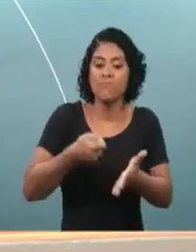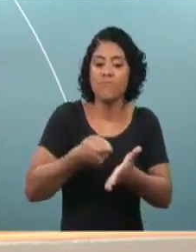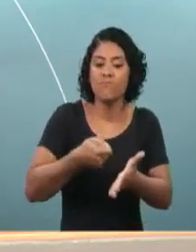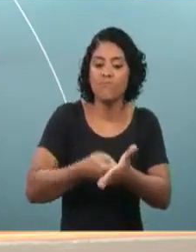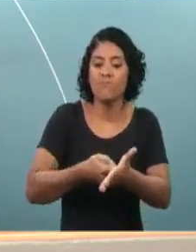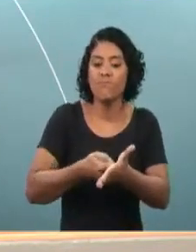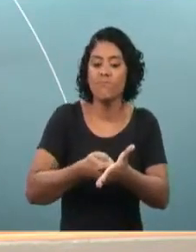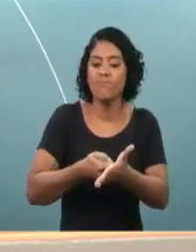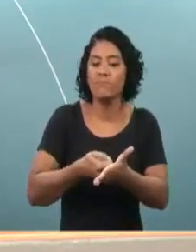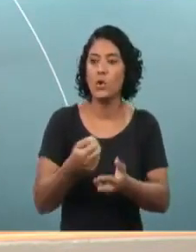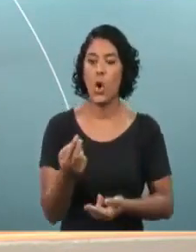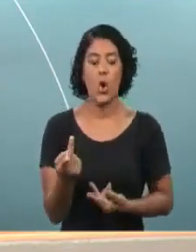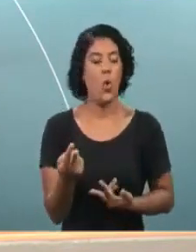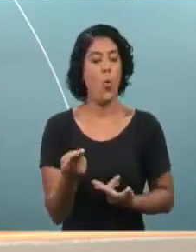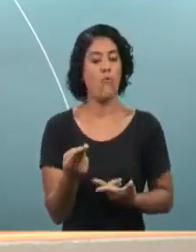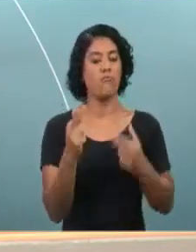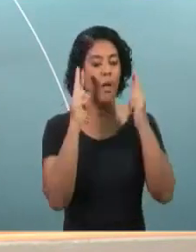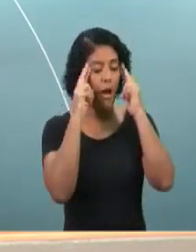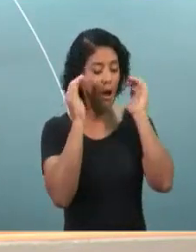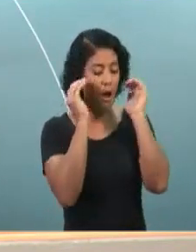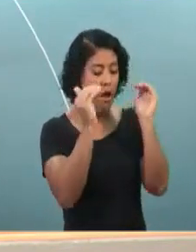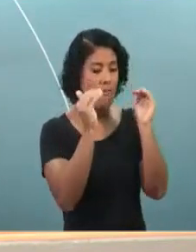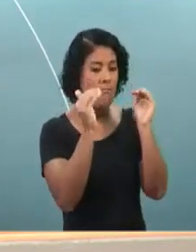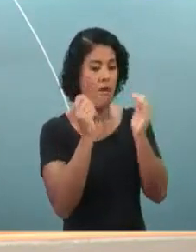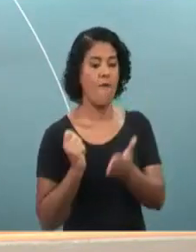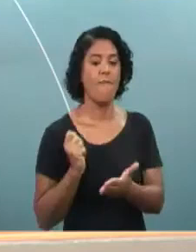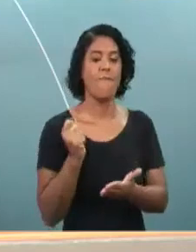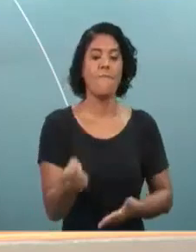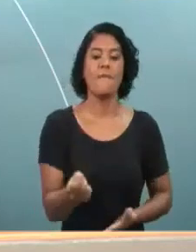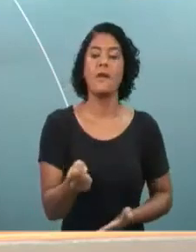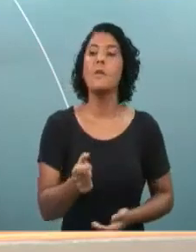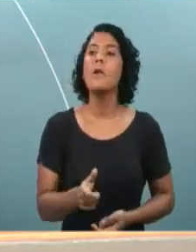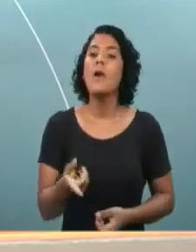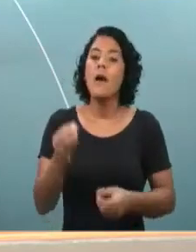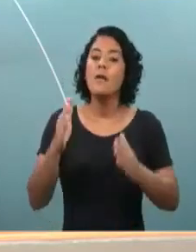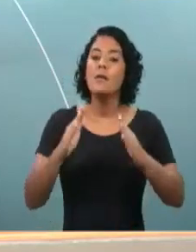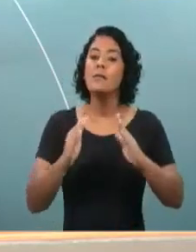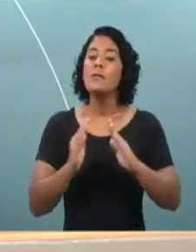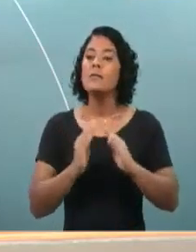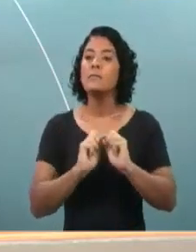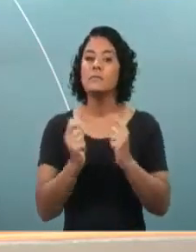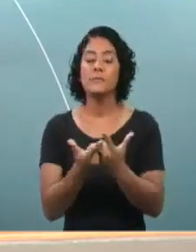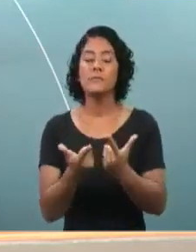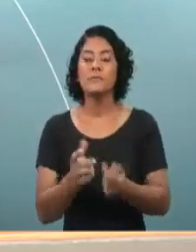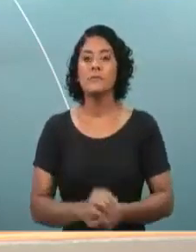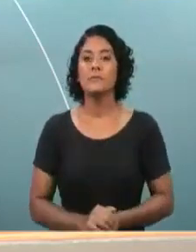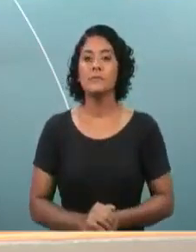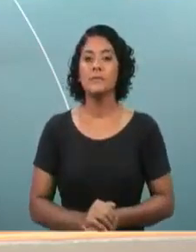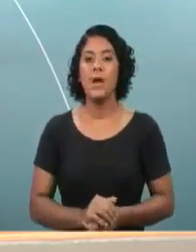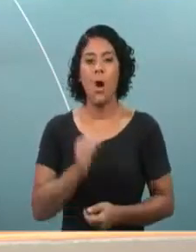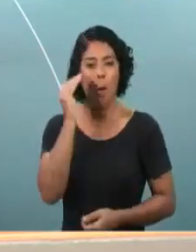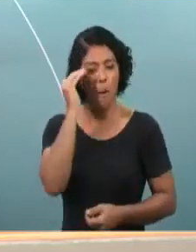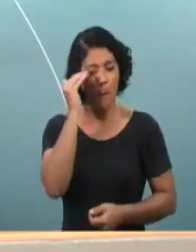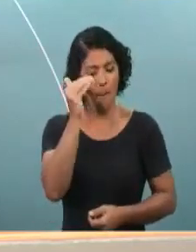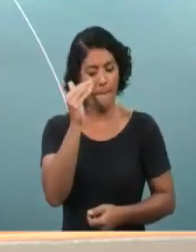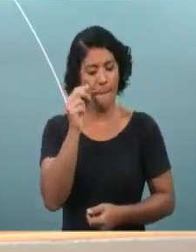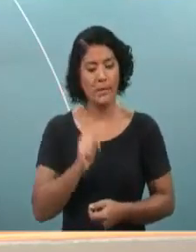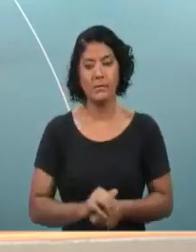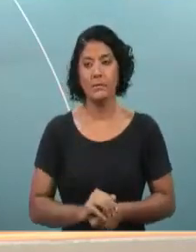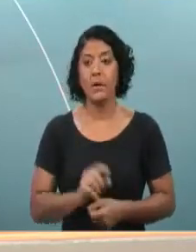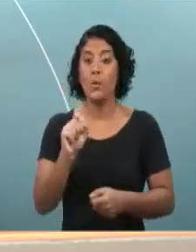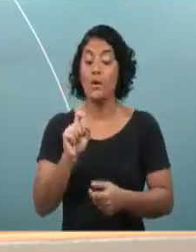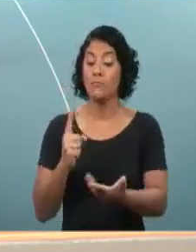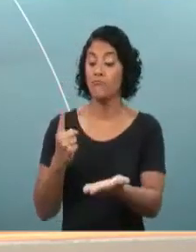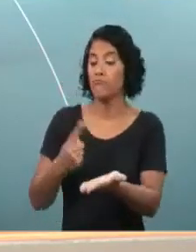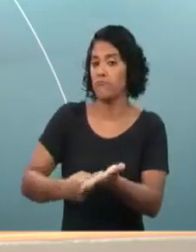mesmo tom respeitoso, mas firme, da Casa Legislativa, para apenas que se cumpra o que foi